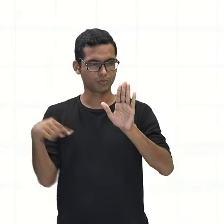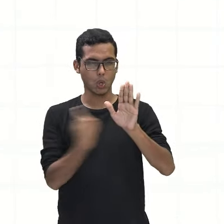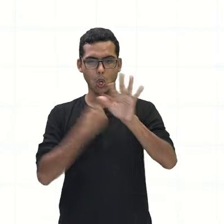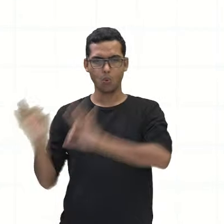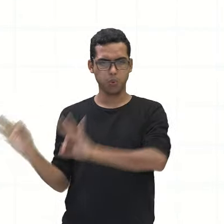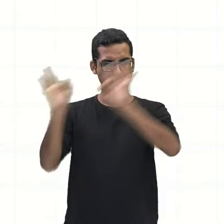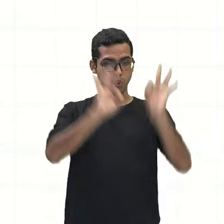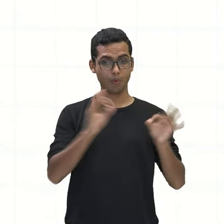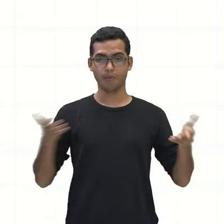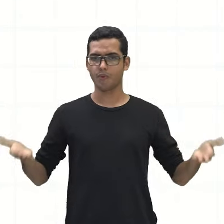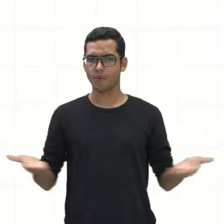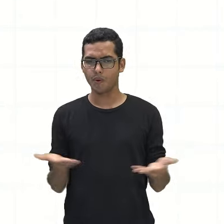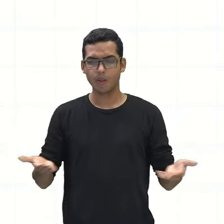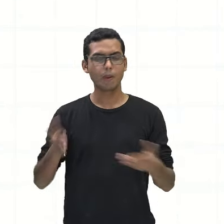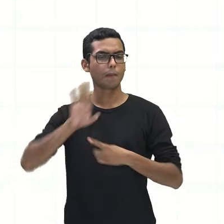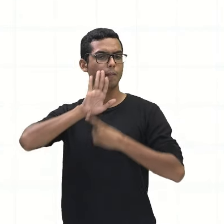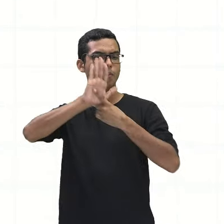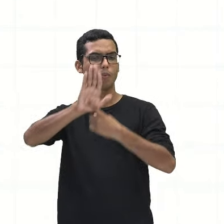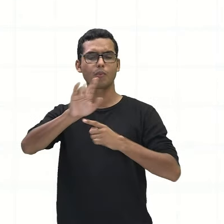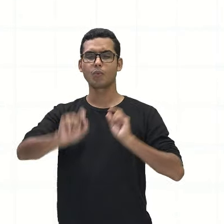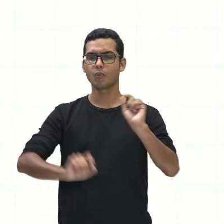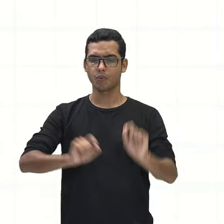para indicar